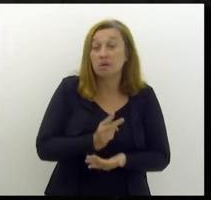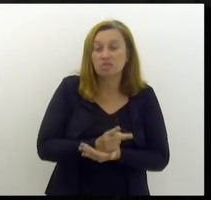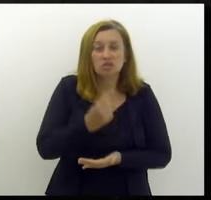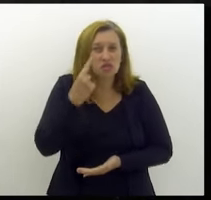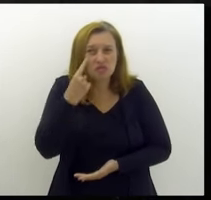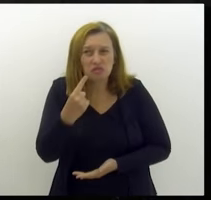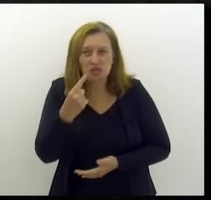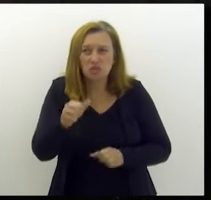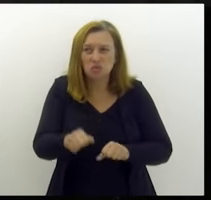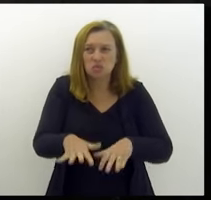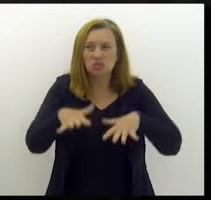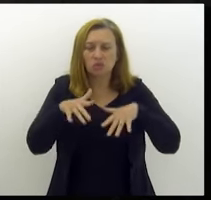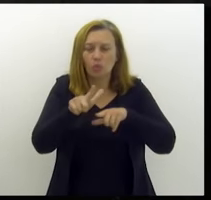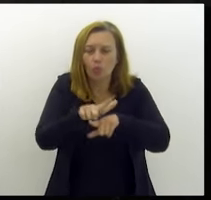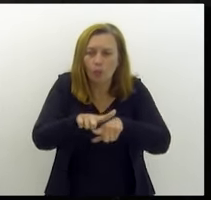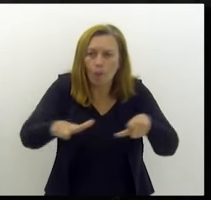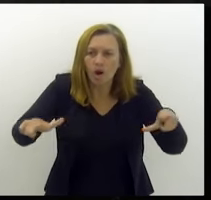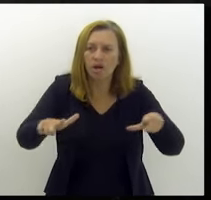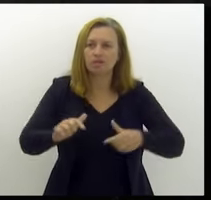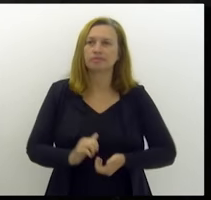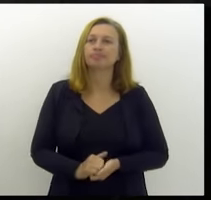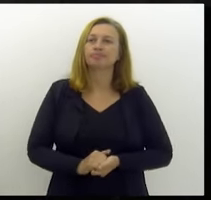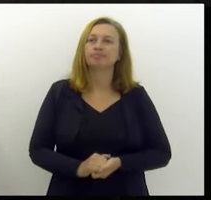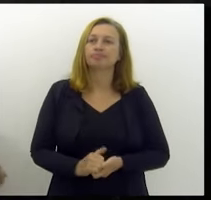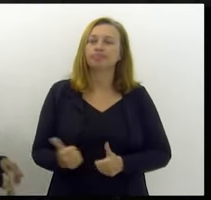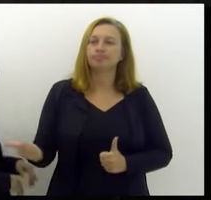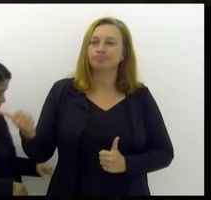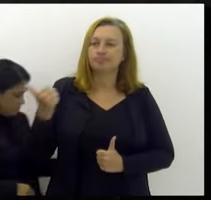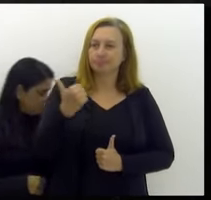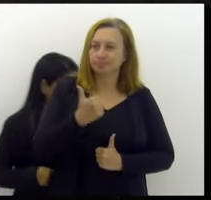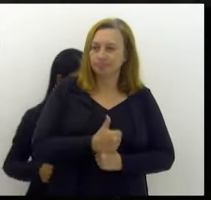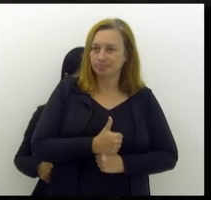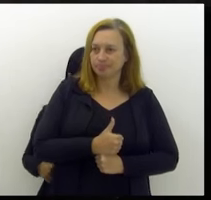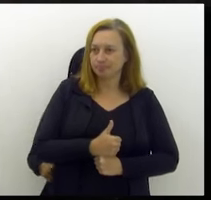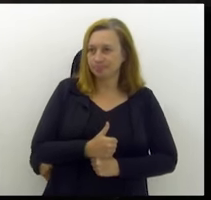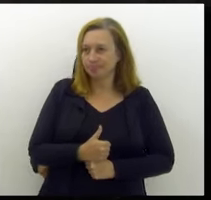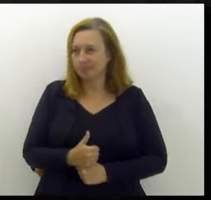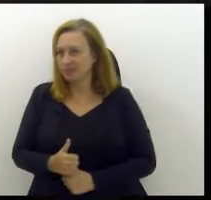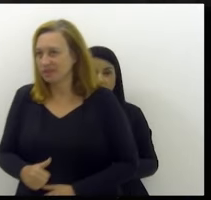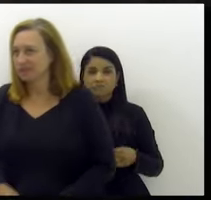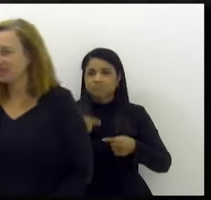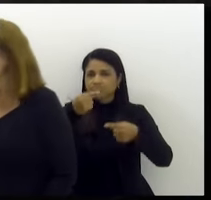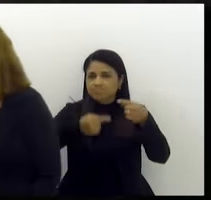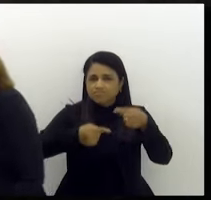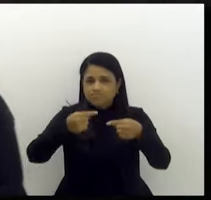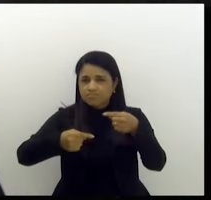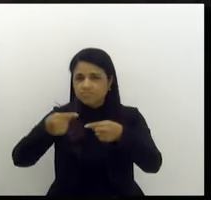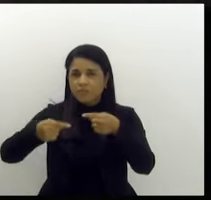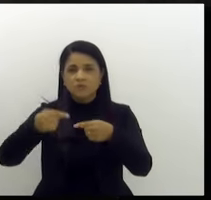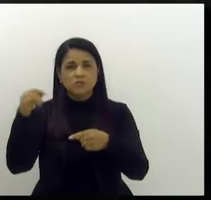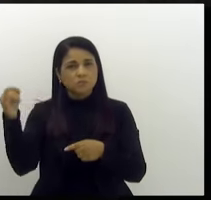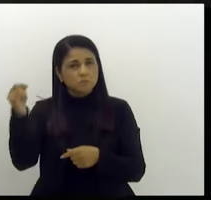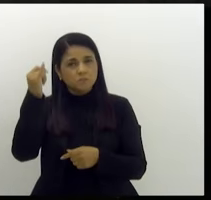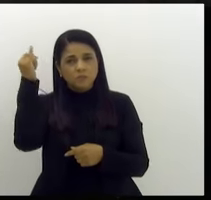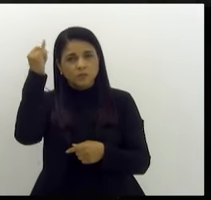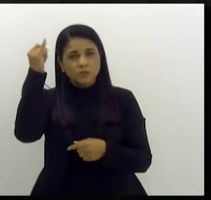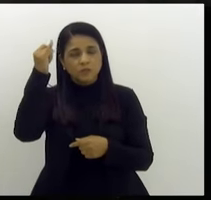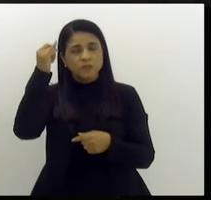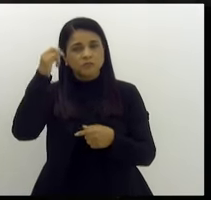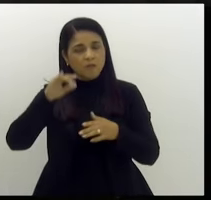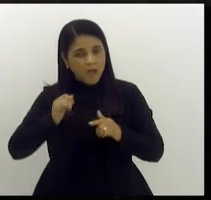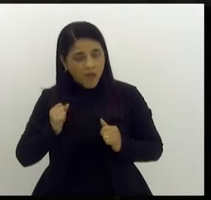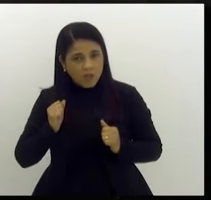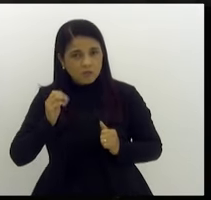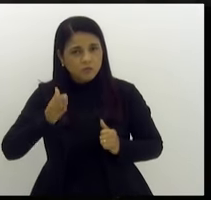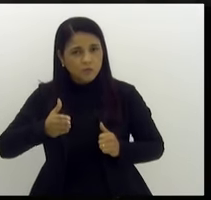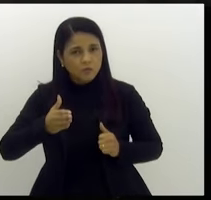plenário extremamente esvaziado um debate importantíssimo que vincula diversas ações do